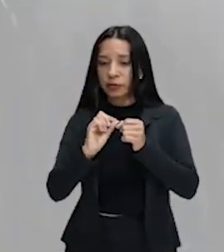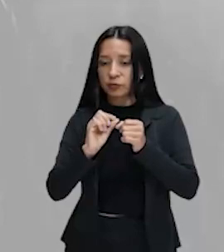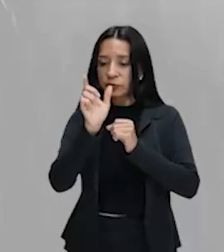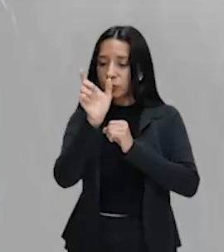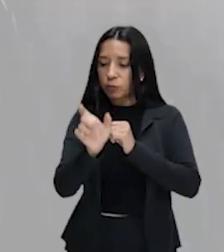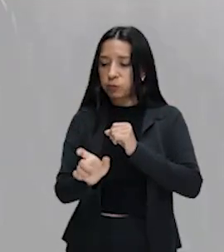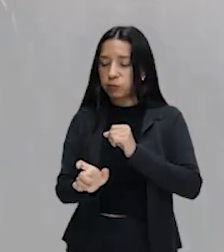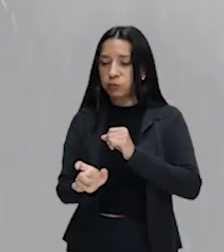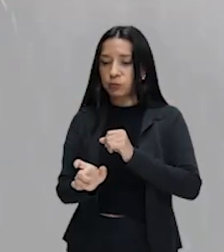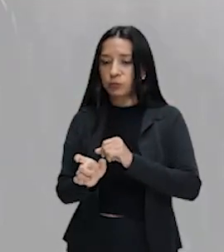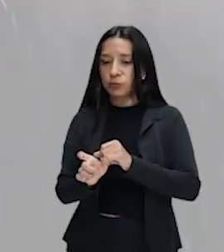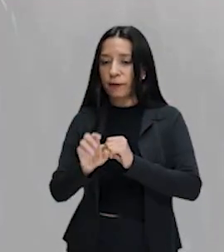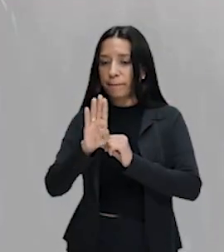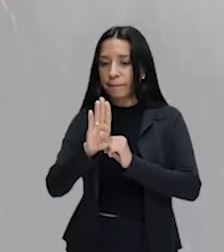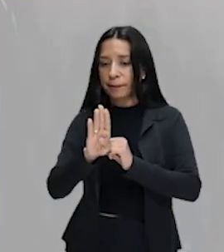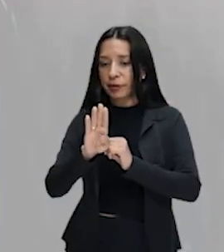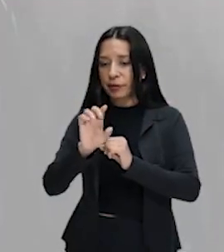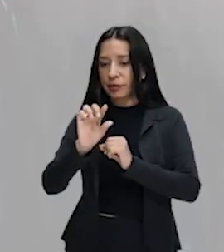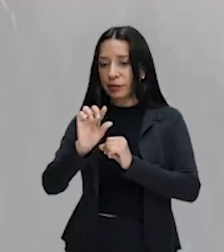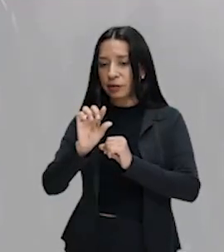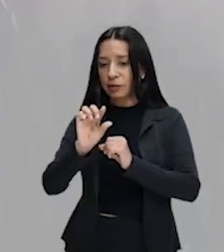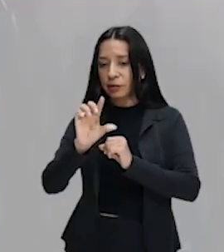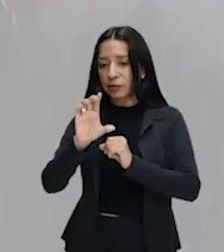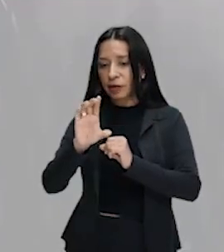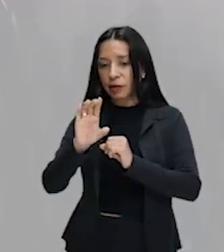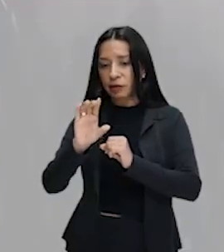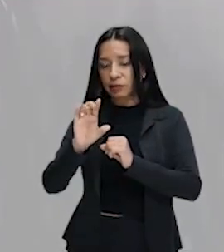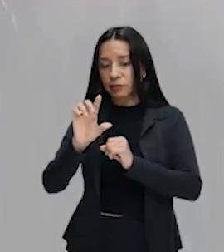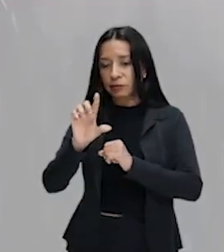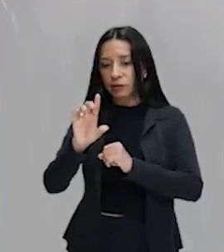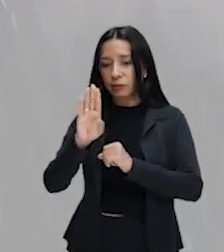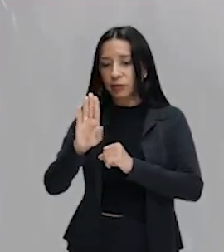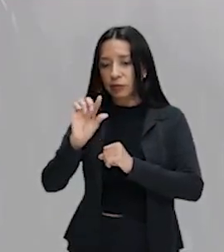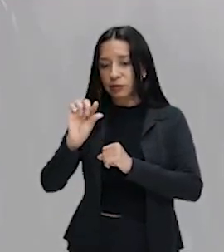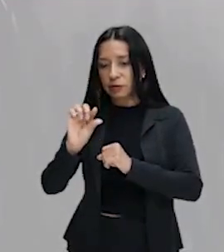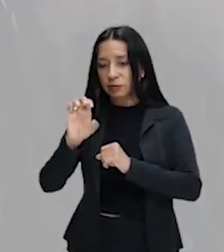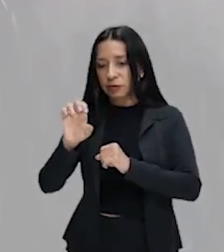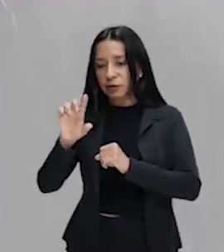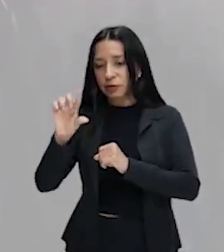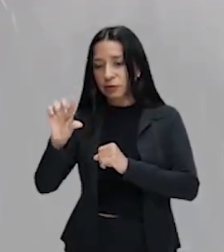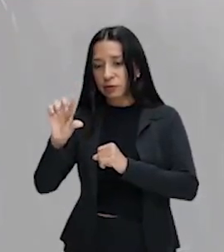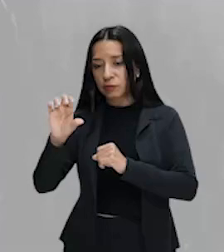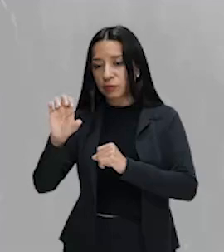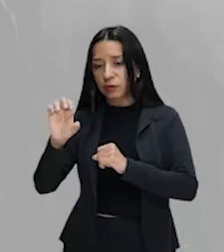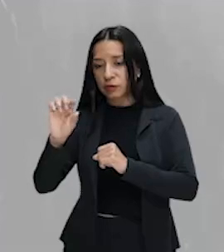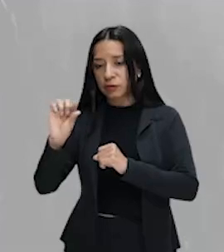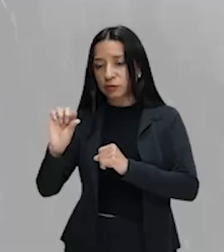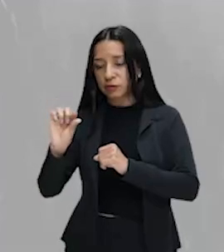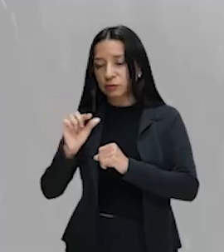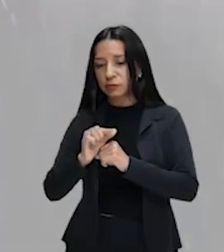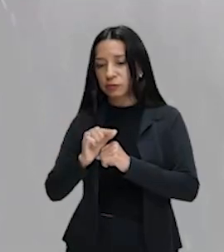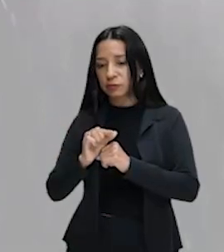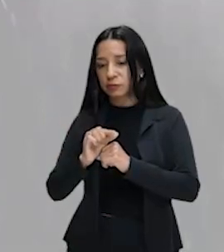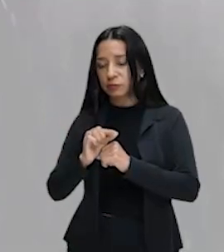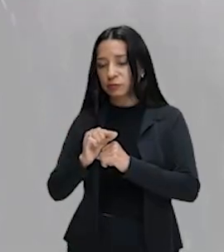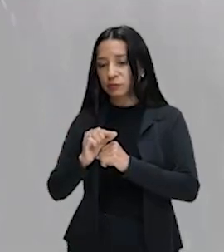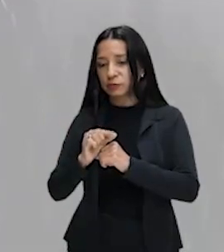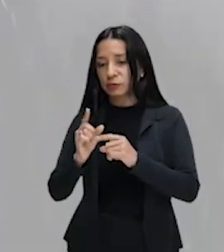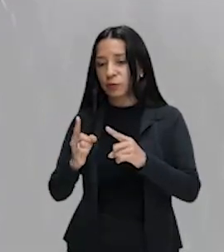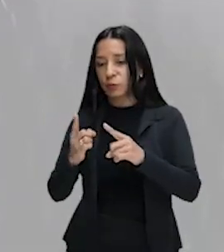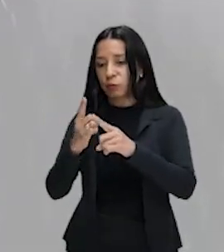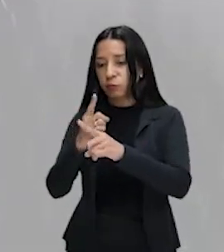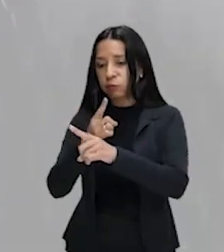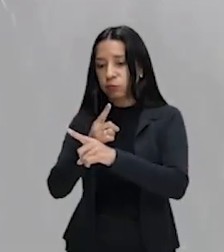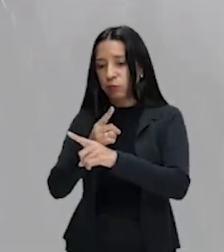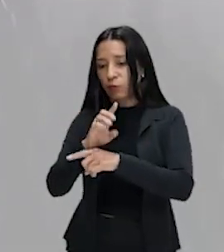desse aqui, ó. Bzão, Bzinho, Ezão, Ezinho. Então, eu vou pegar este Bzão com este Ezão, vai